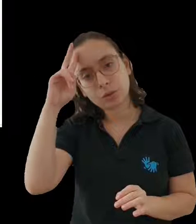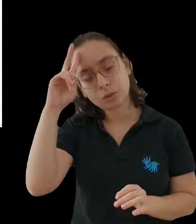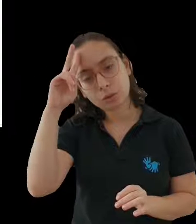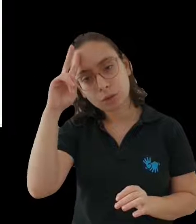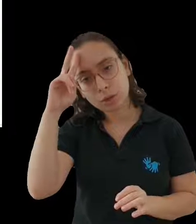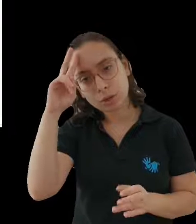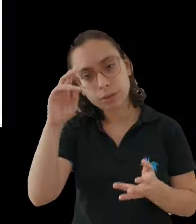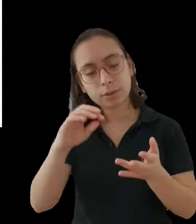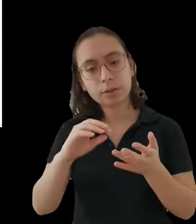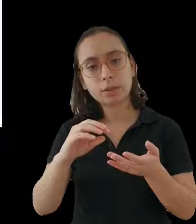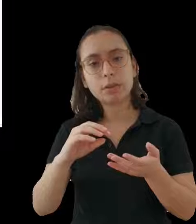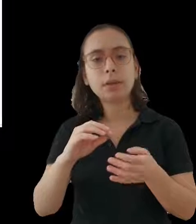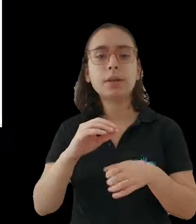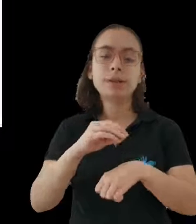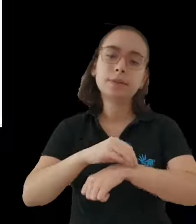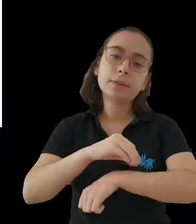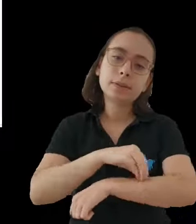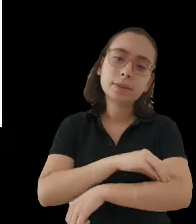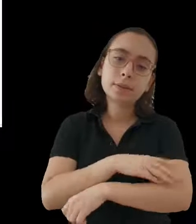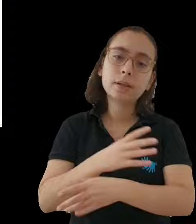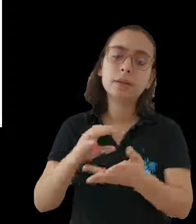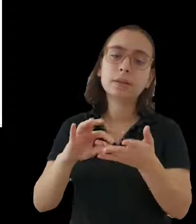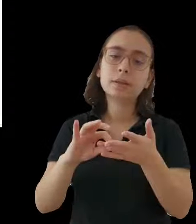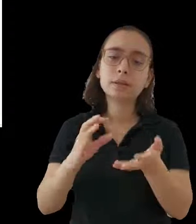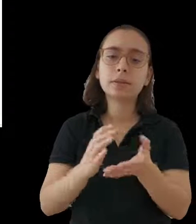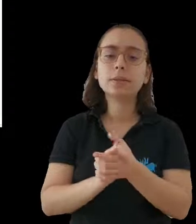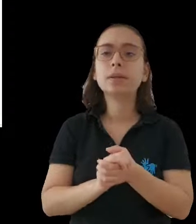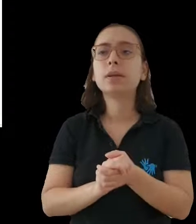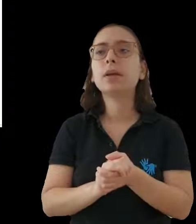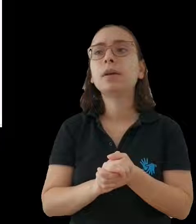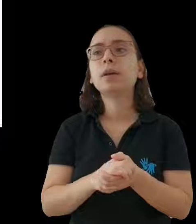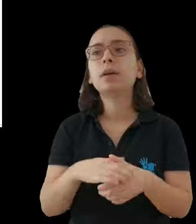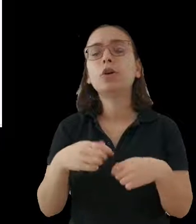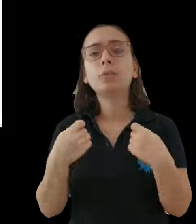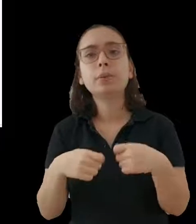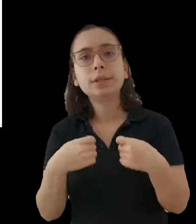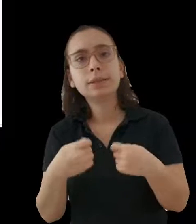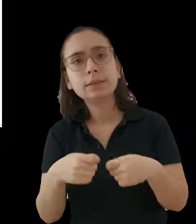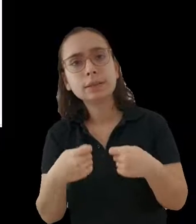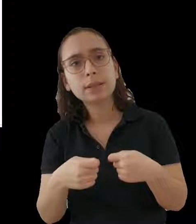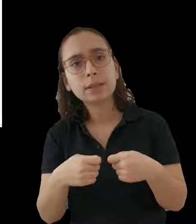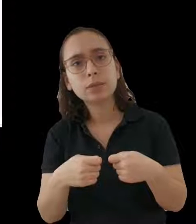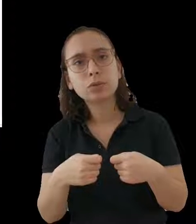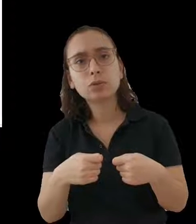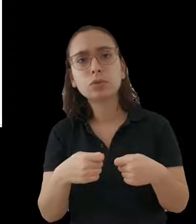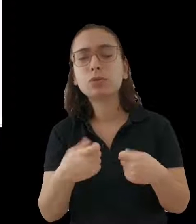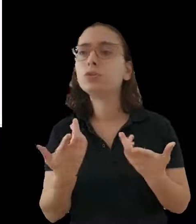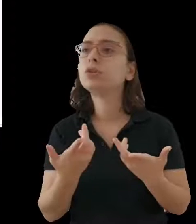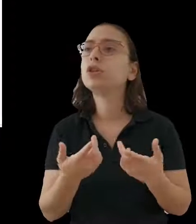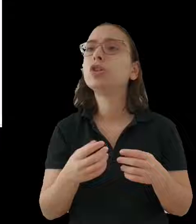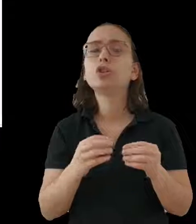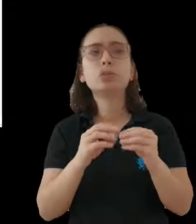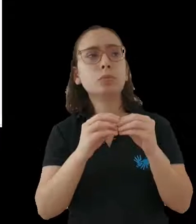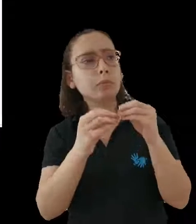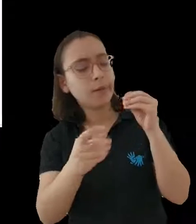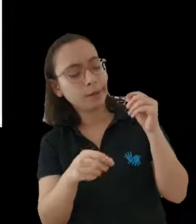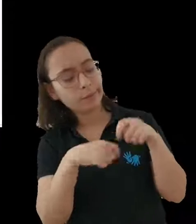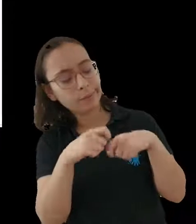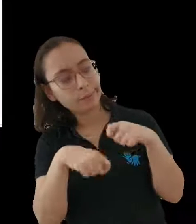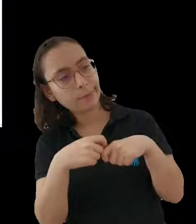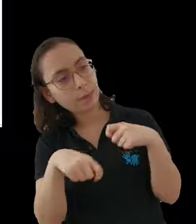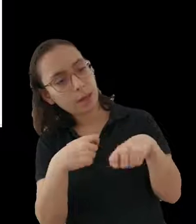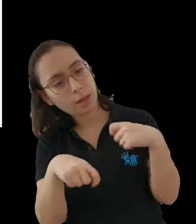história do Anansi, a gente pode conversar também, eu preciso de uma teia, ele é um homem que tece